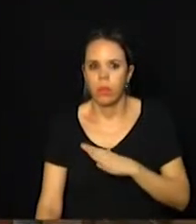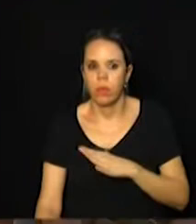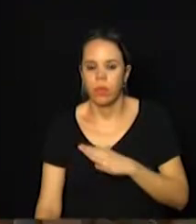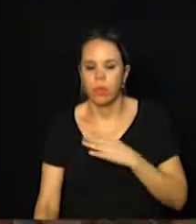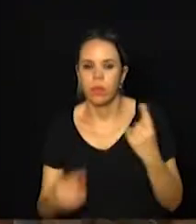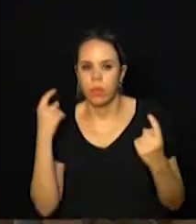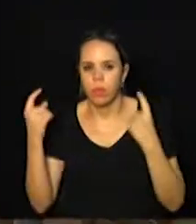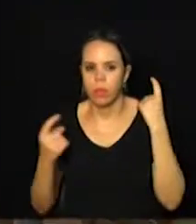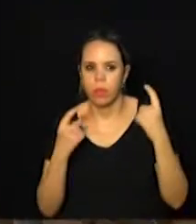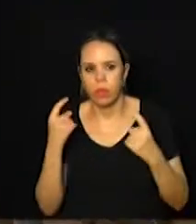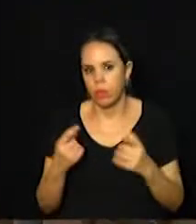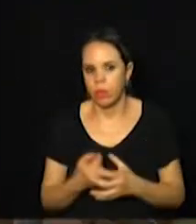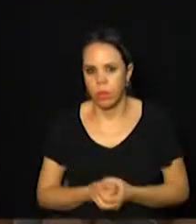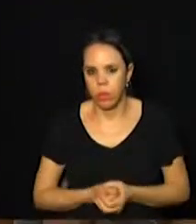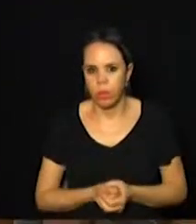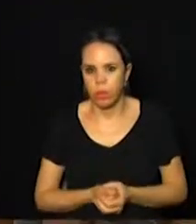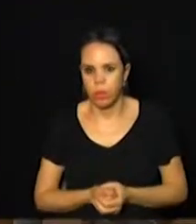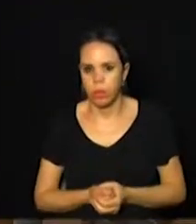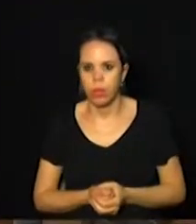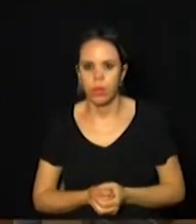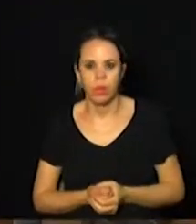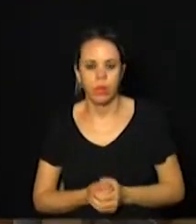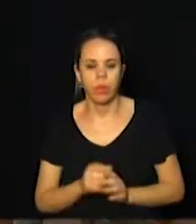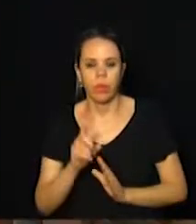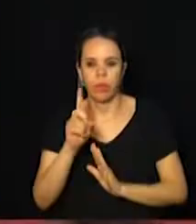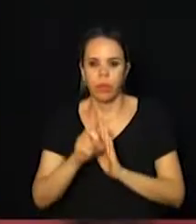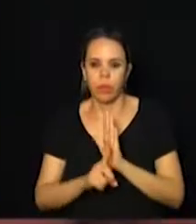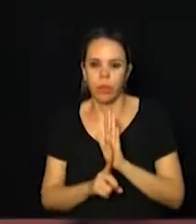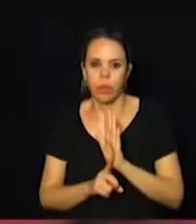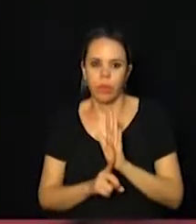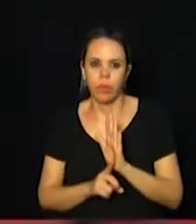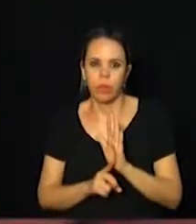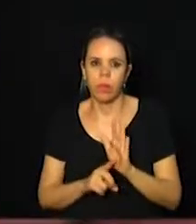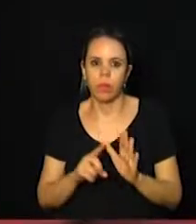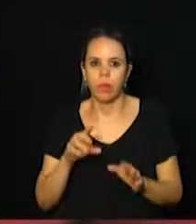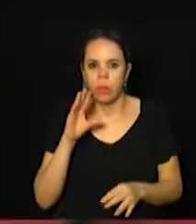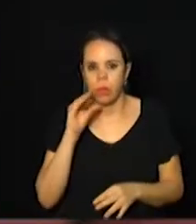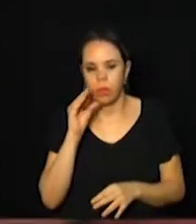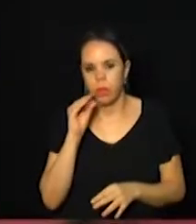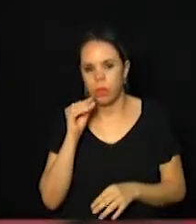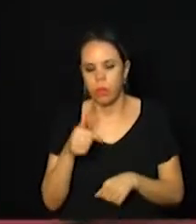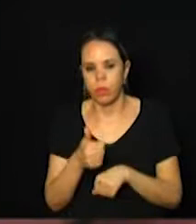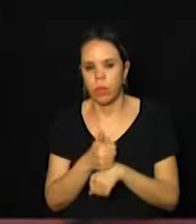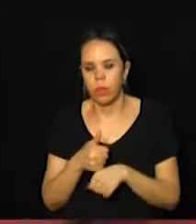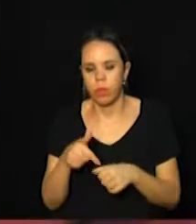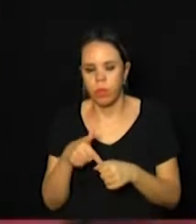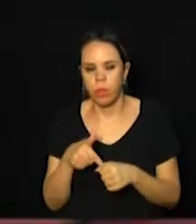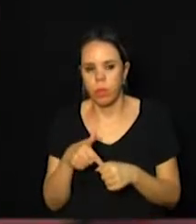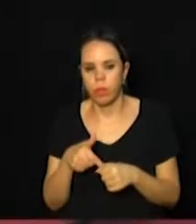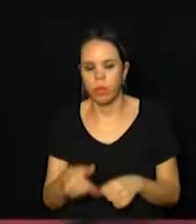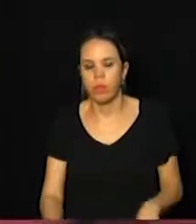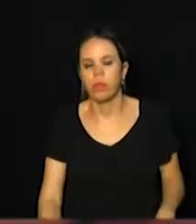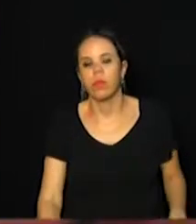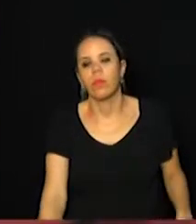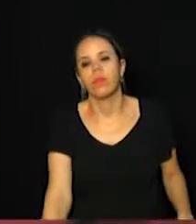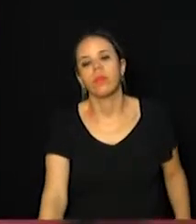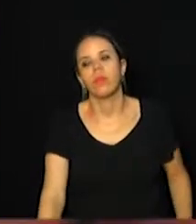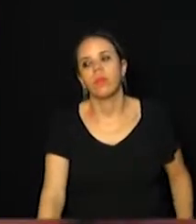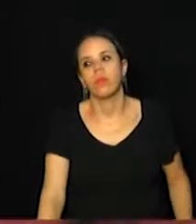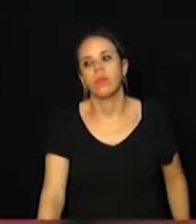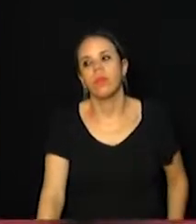preocupado com essa questão aí do direito do trabalhador dos trabalhadores das trabalhadores